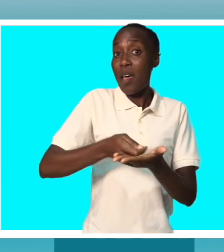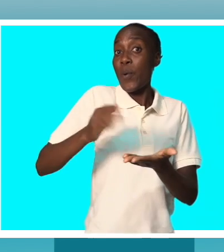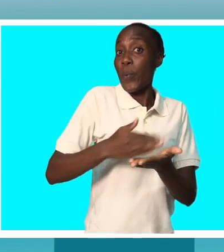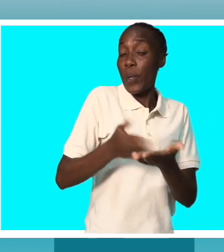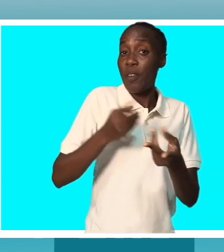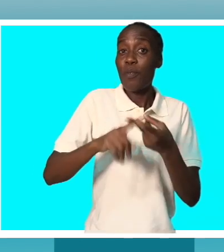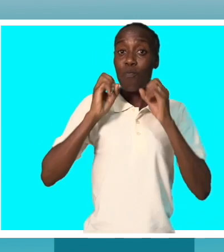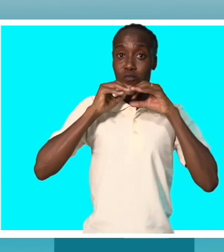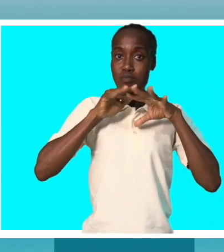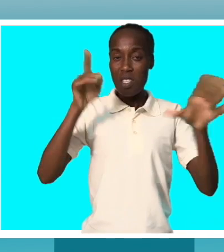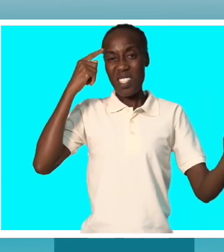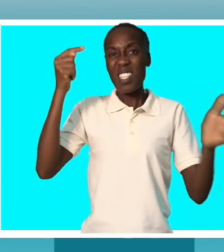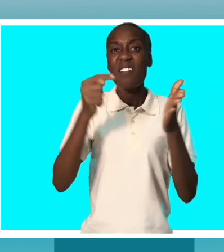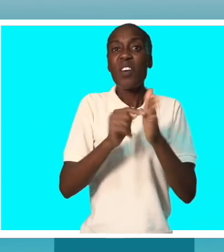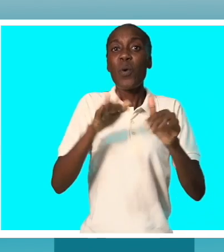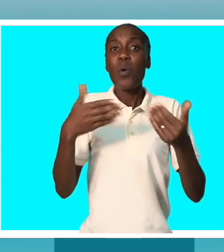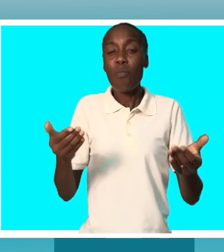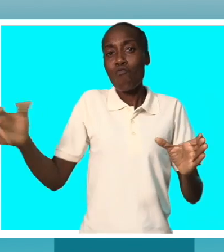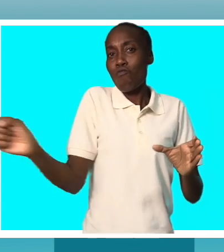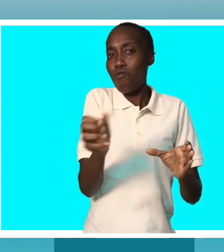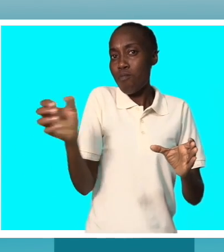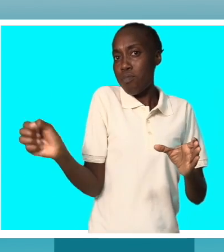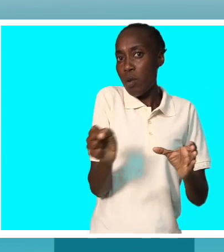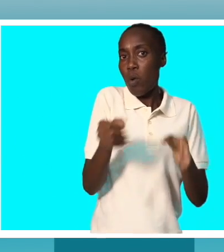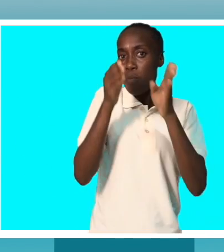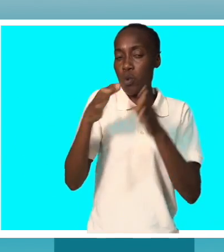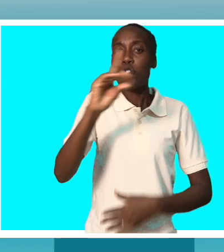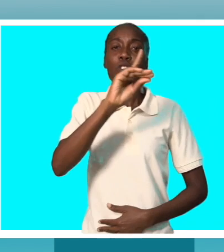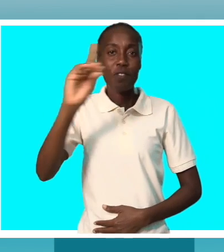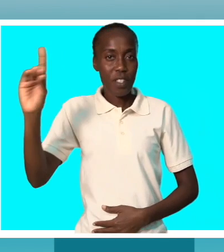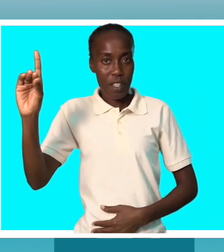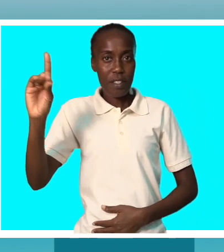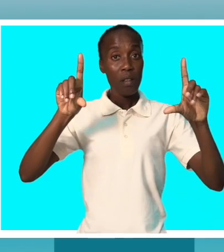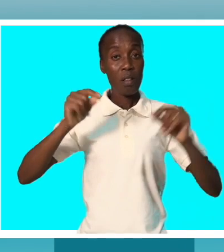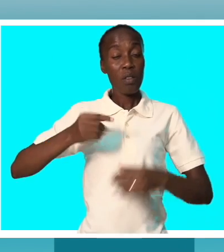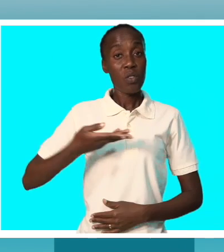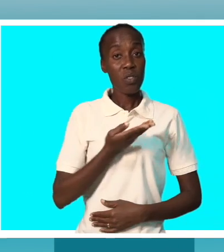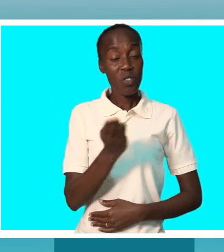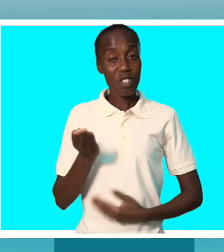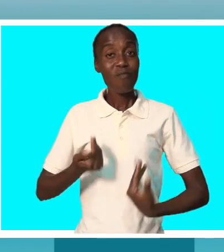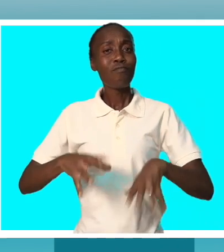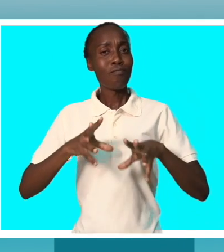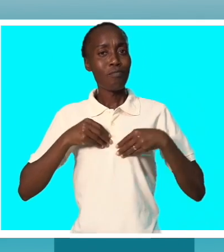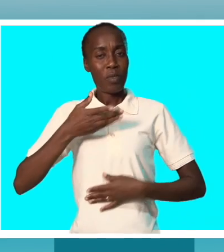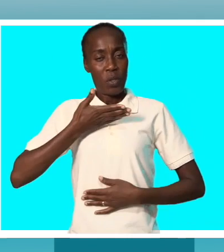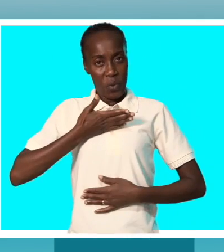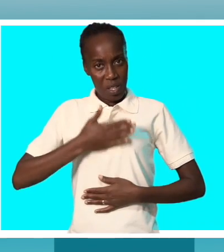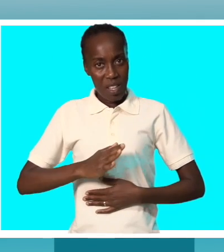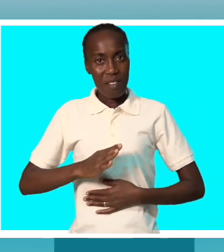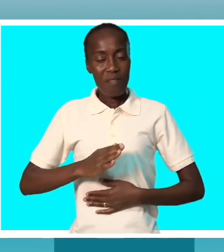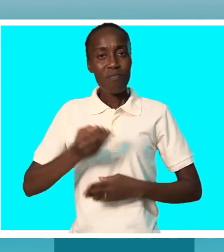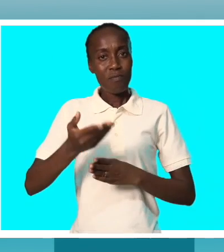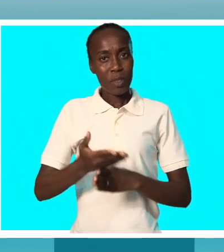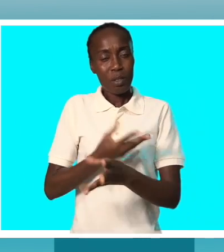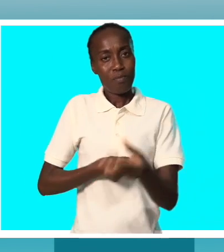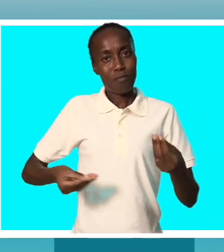o livro. Significa, eventualmente, empalhar pessoas com deficiência. Neste contexto, se me